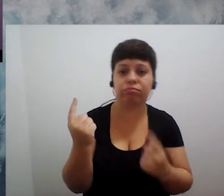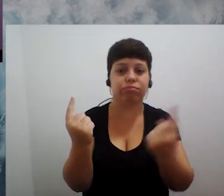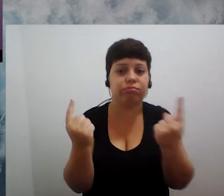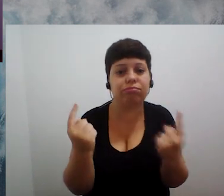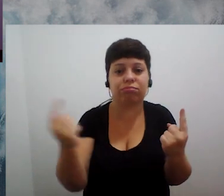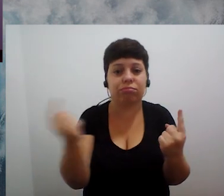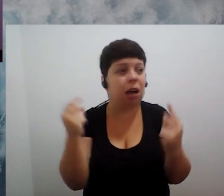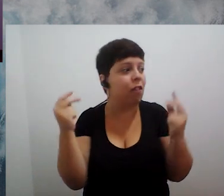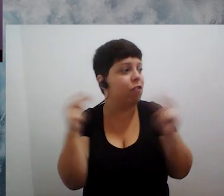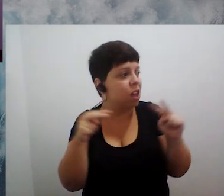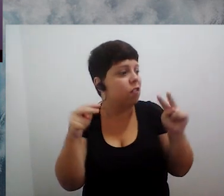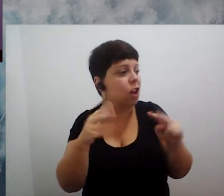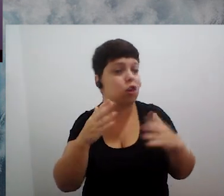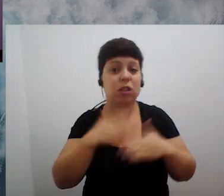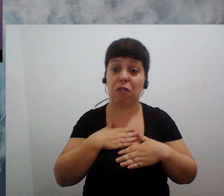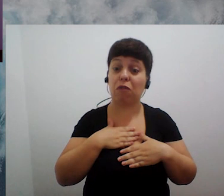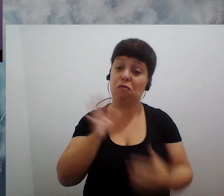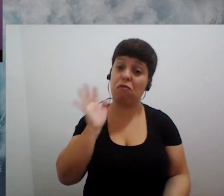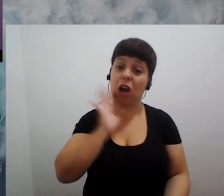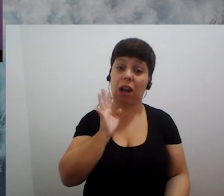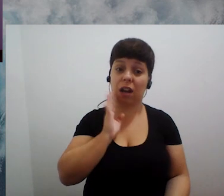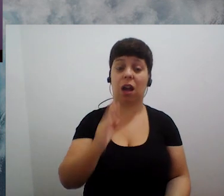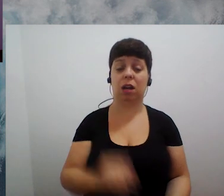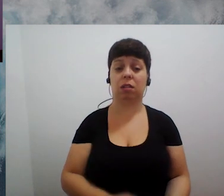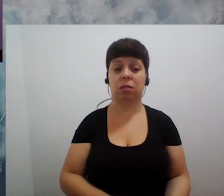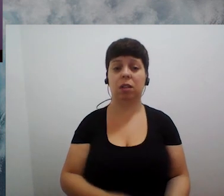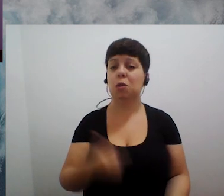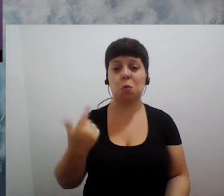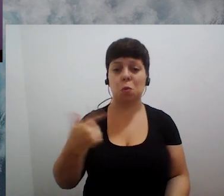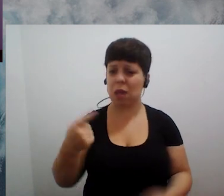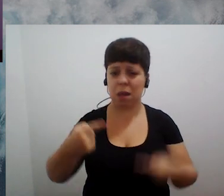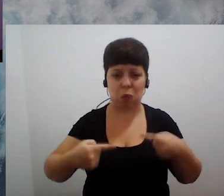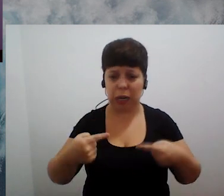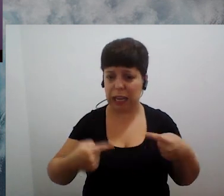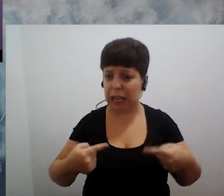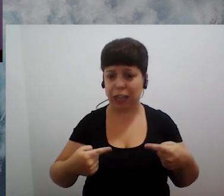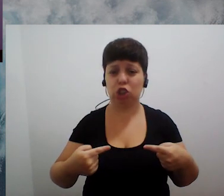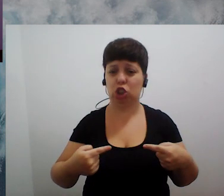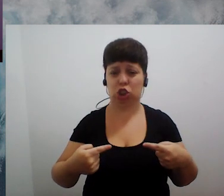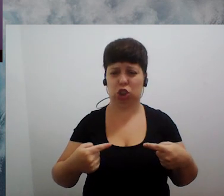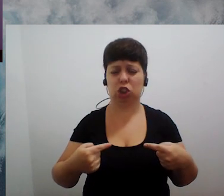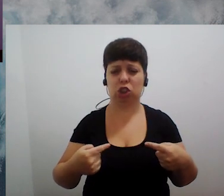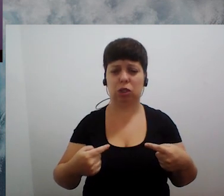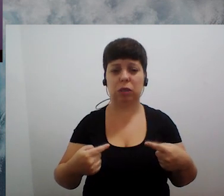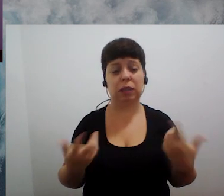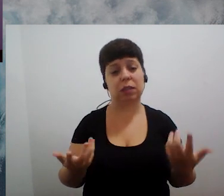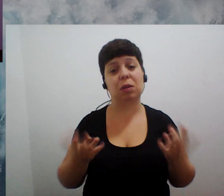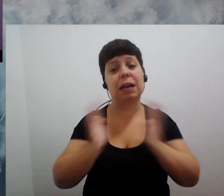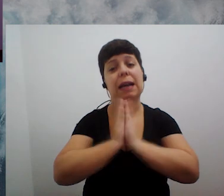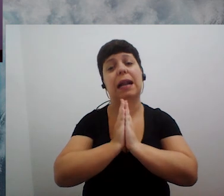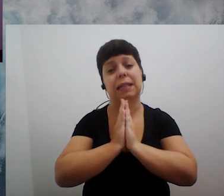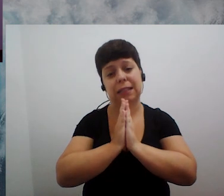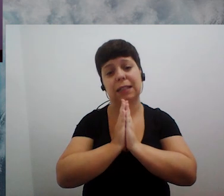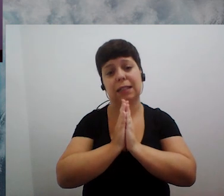aproximando, foi gostando do negócio, foi bacana, não teve envolvimento político, não teve envolvimento... Então, graças a Deus,